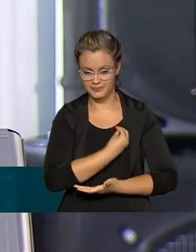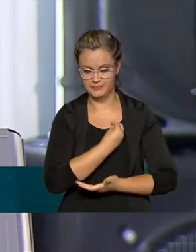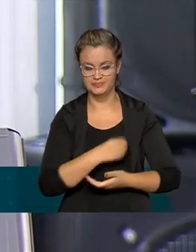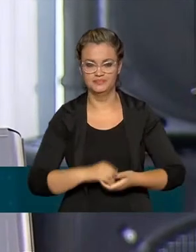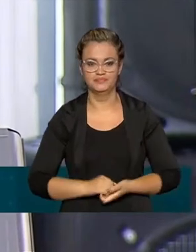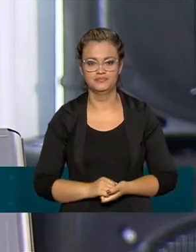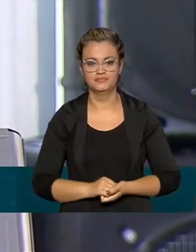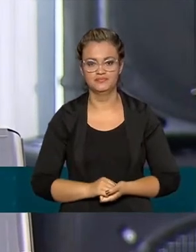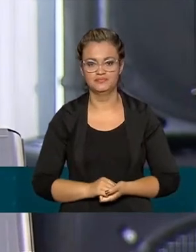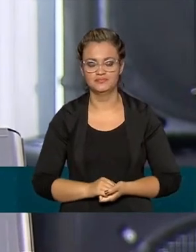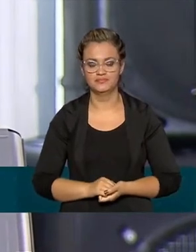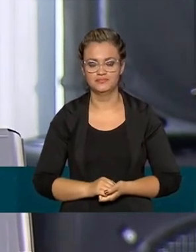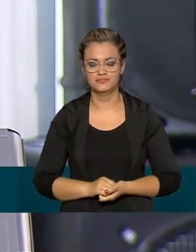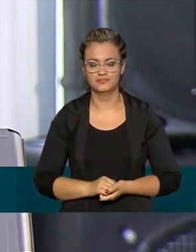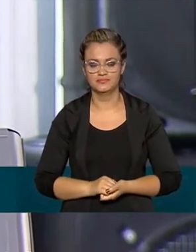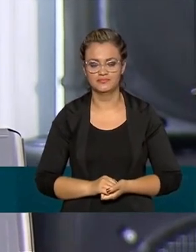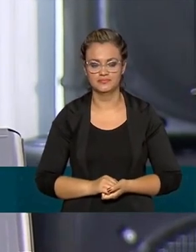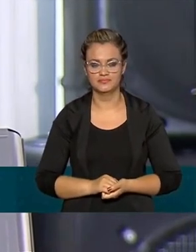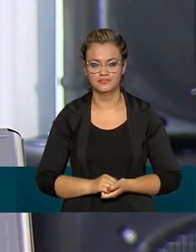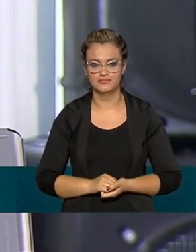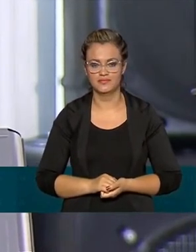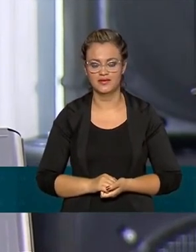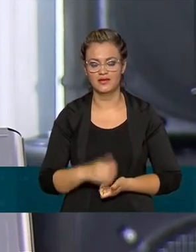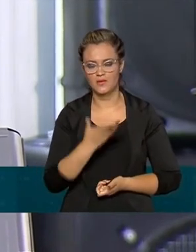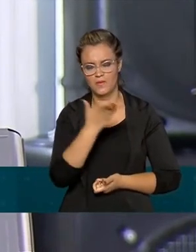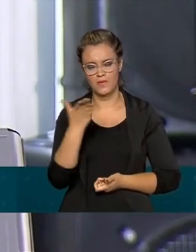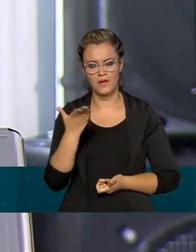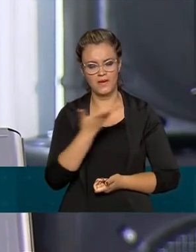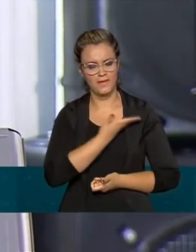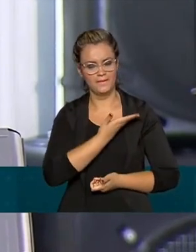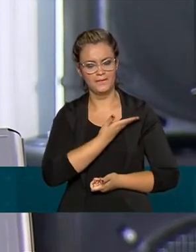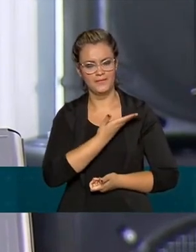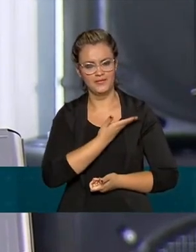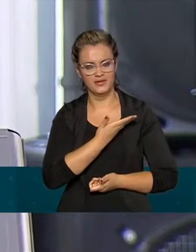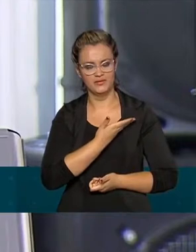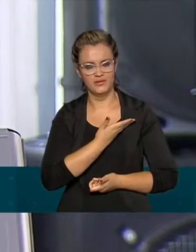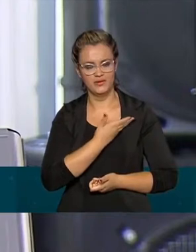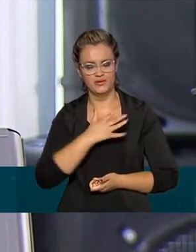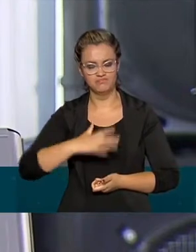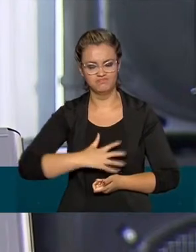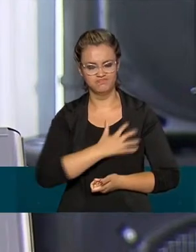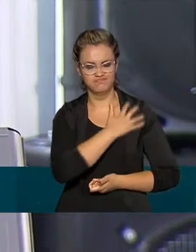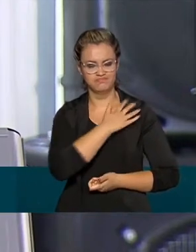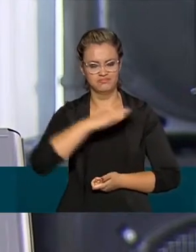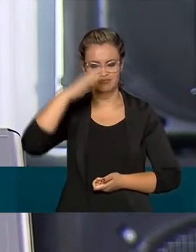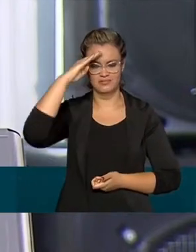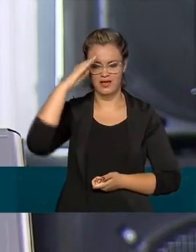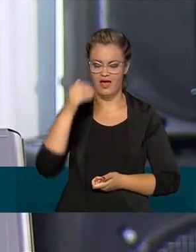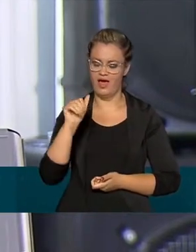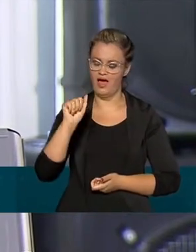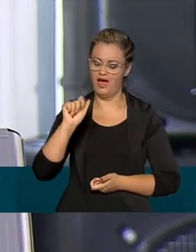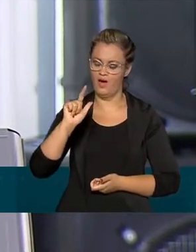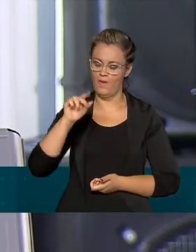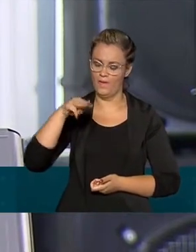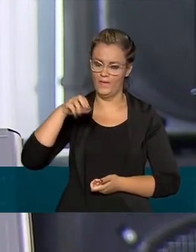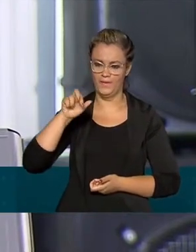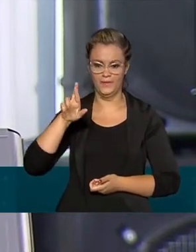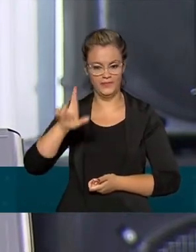do Poder Judiciário, meus amigos Almirante de Esquadra Almir Garnier